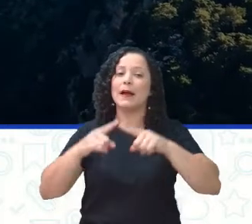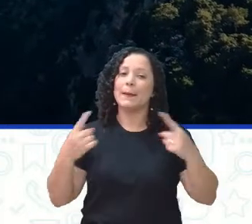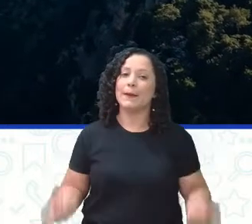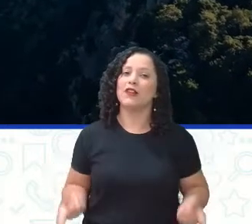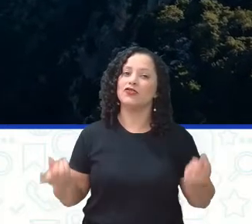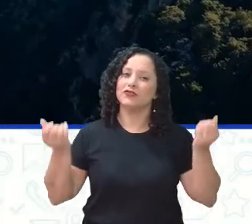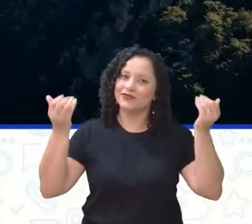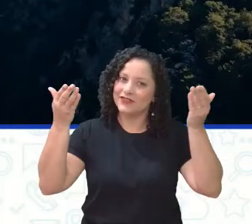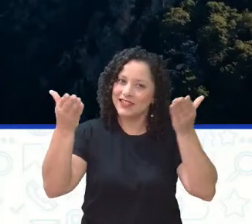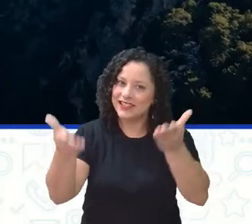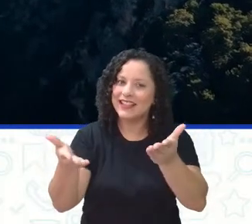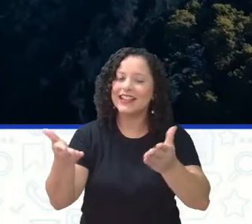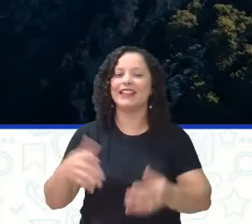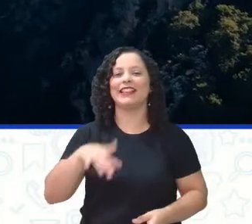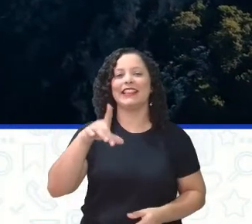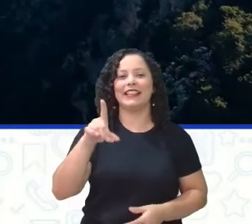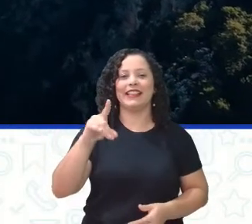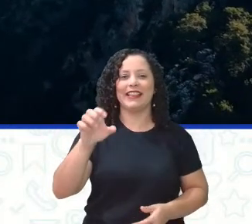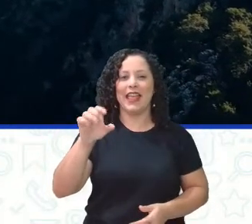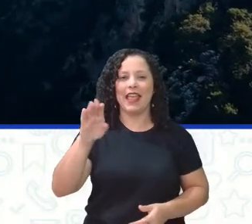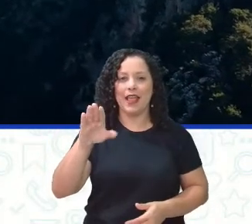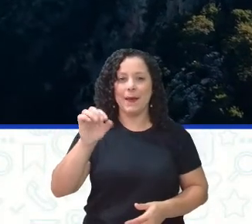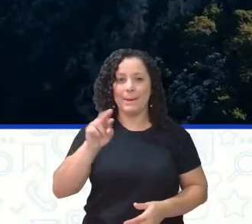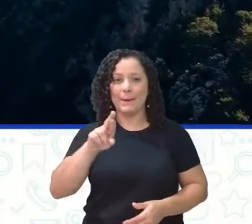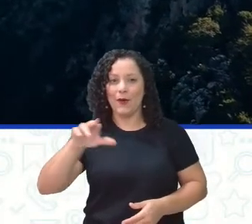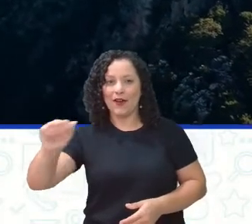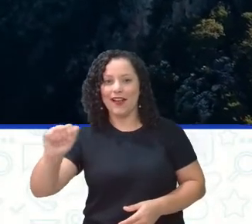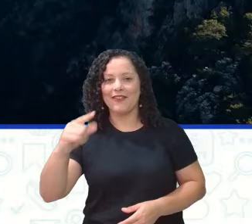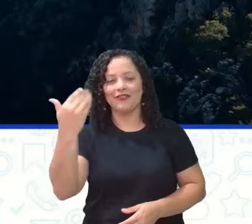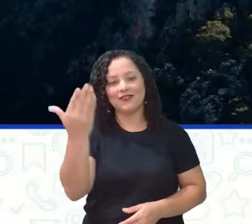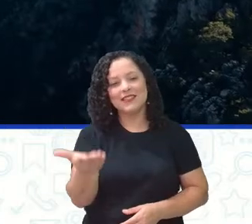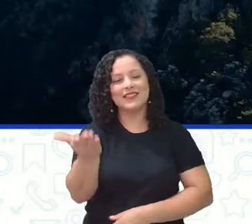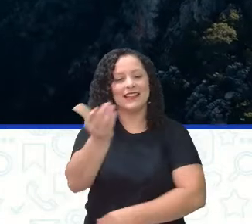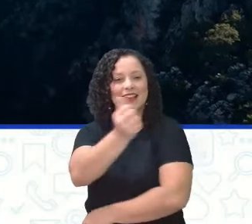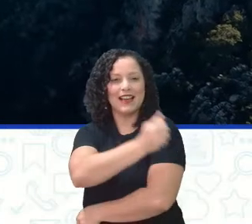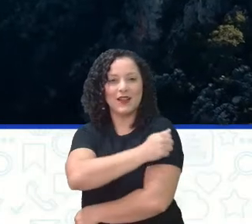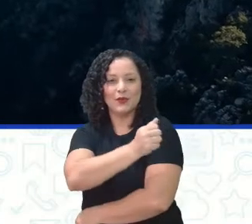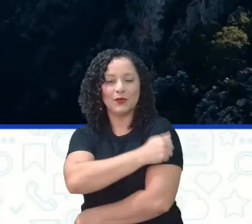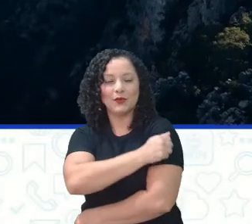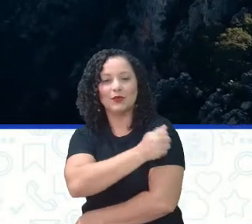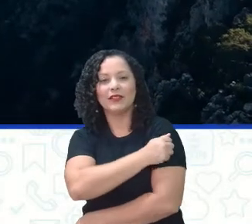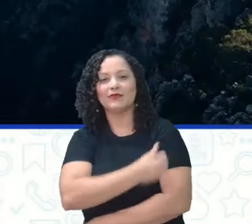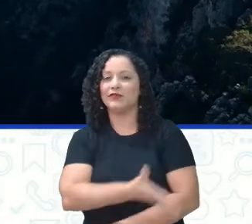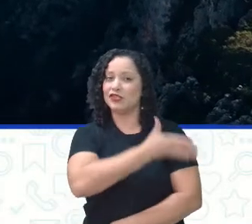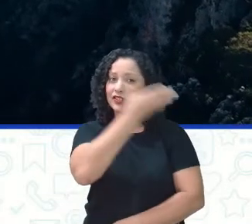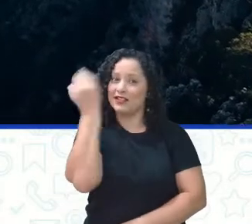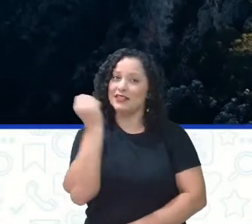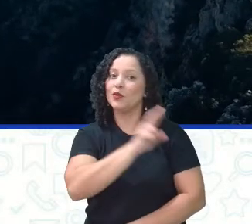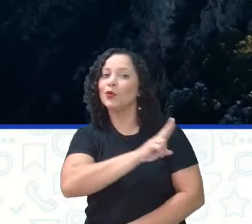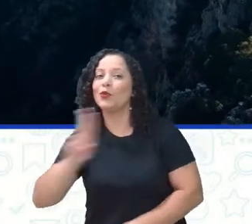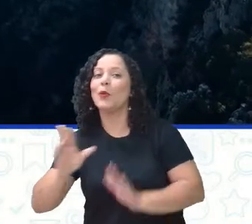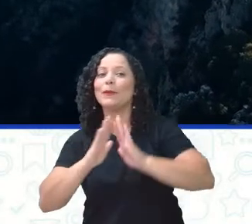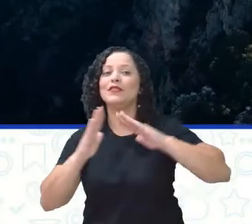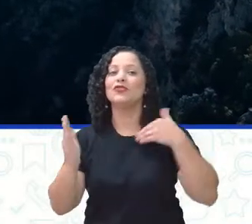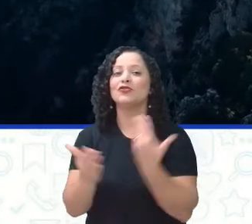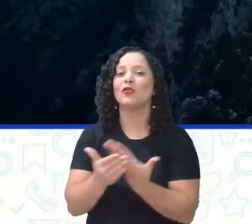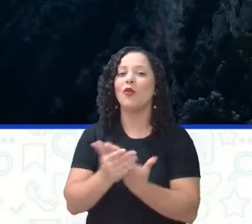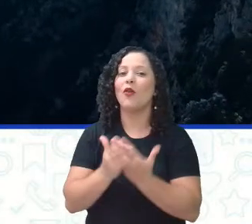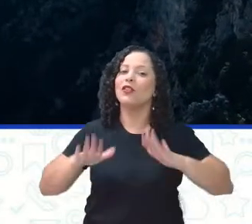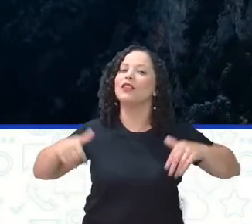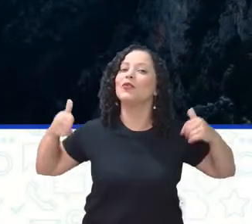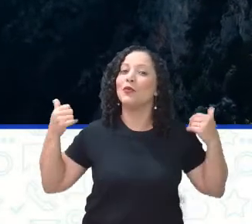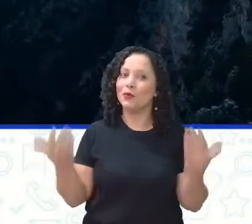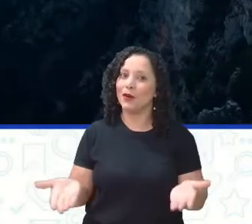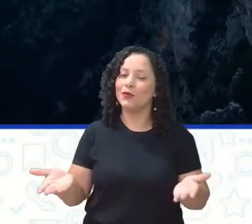minha queridíssima Débora, você mesmo, acho que já está dizendo a sua escola, Débora. Volta lá e me diga qual é a